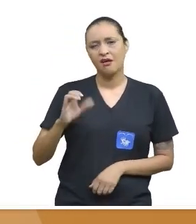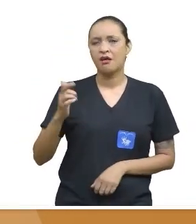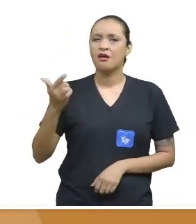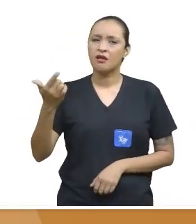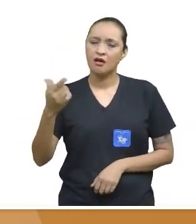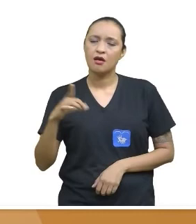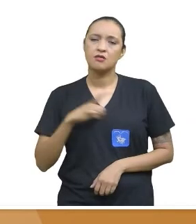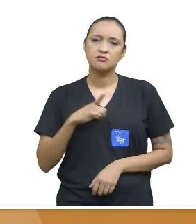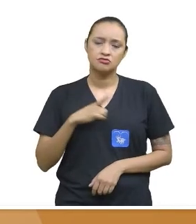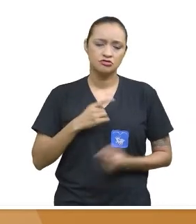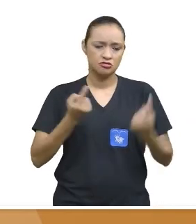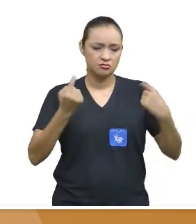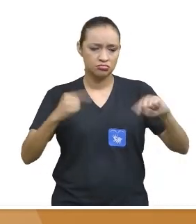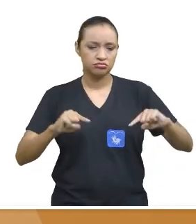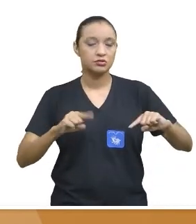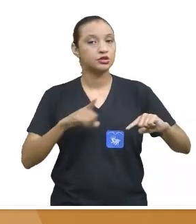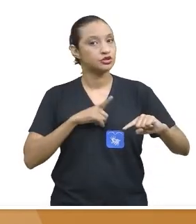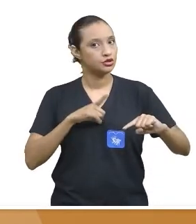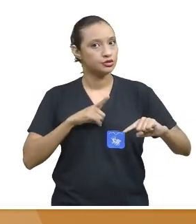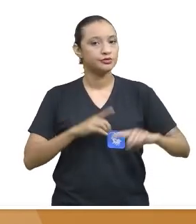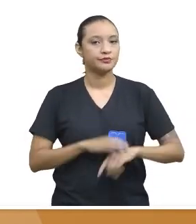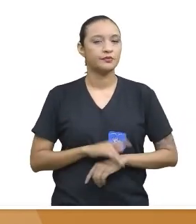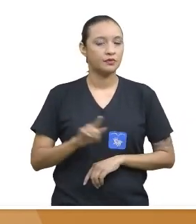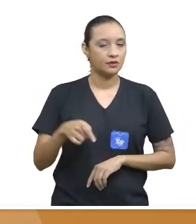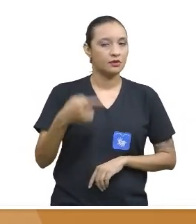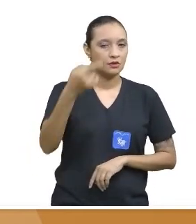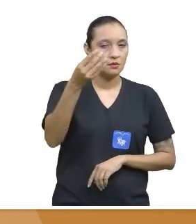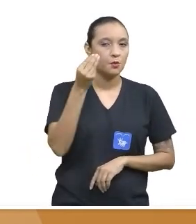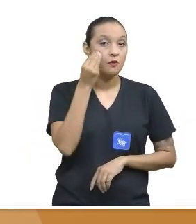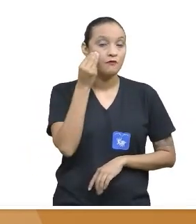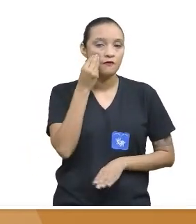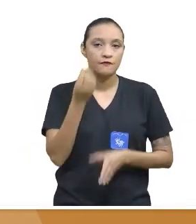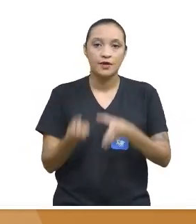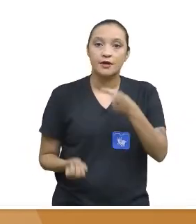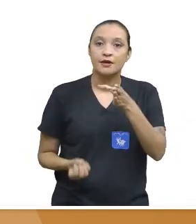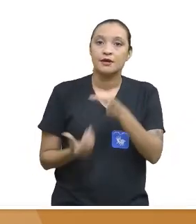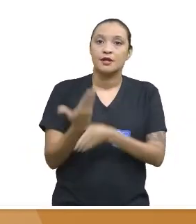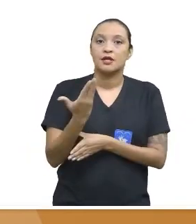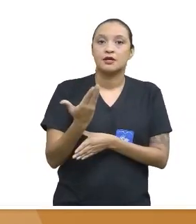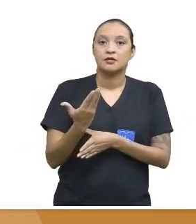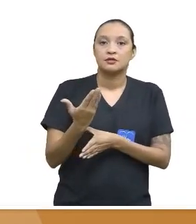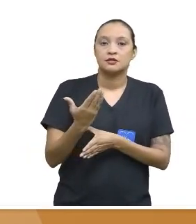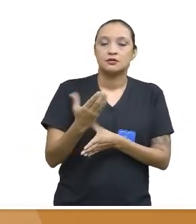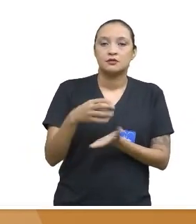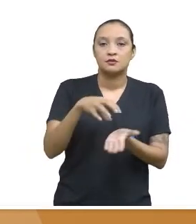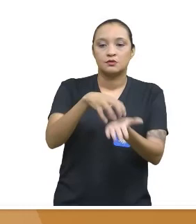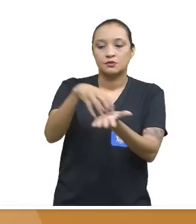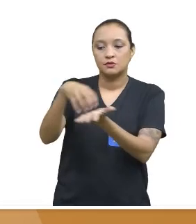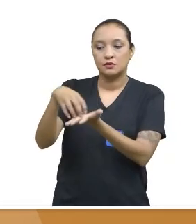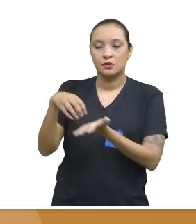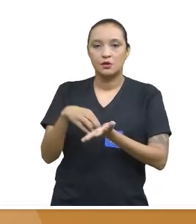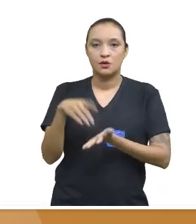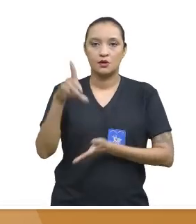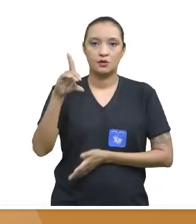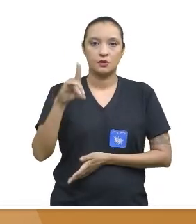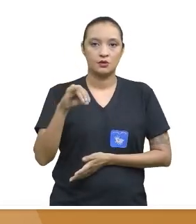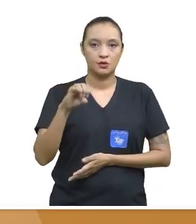oposição? Existia. E aí depois vocês vão ver a criação de órgãos como o DOI e COID, que tem a função